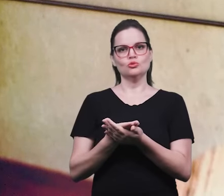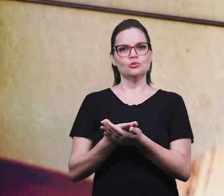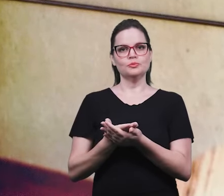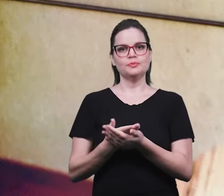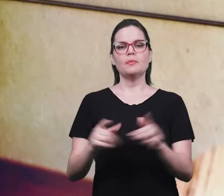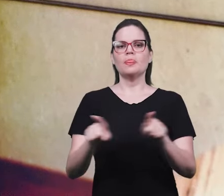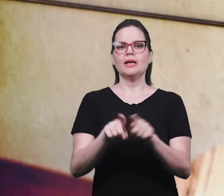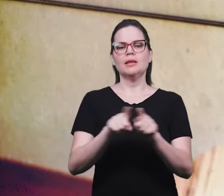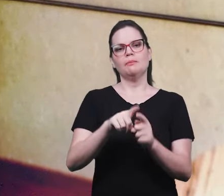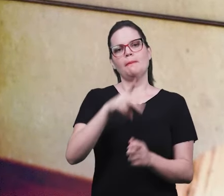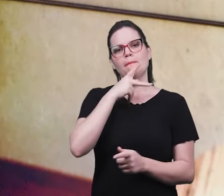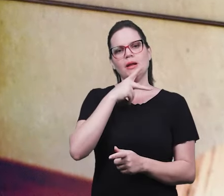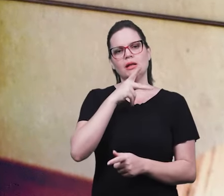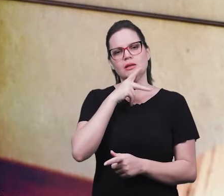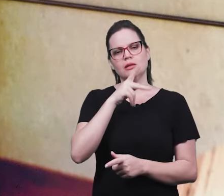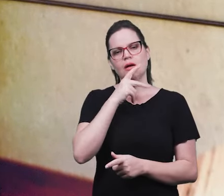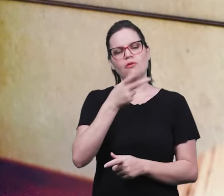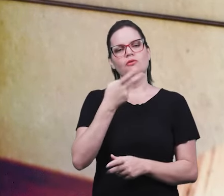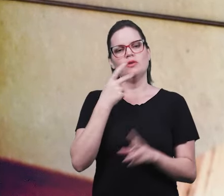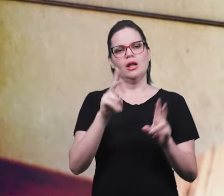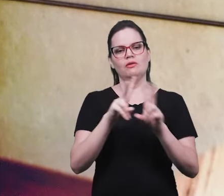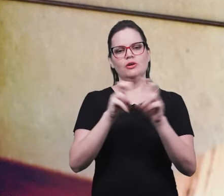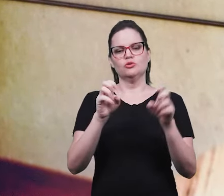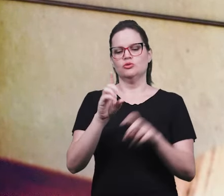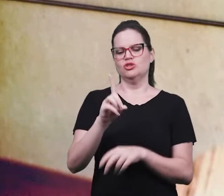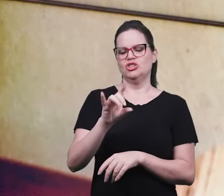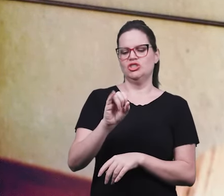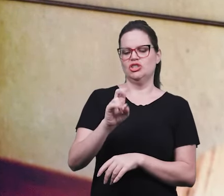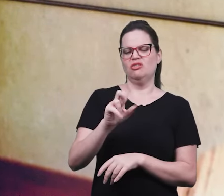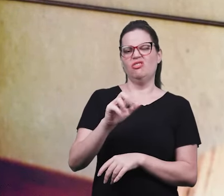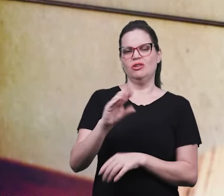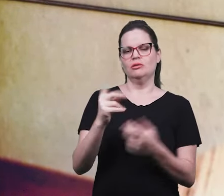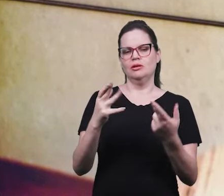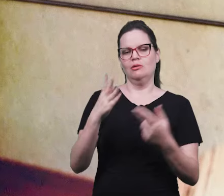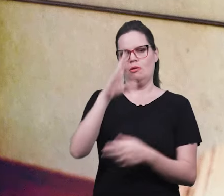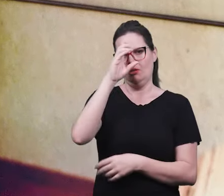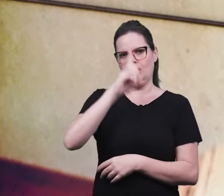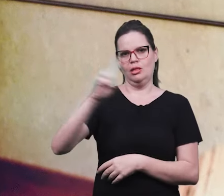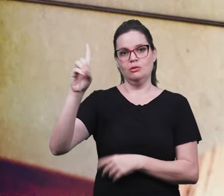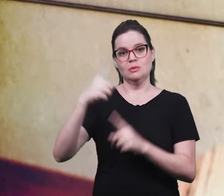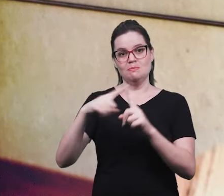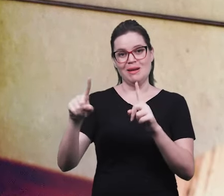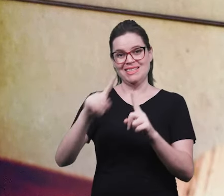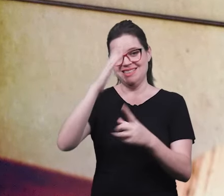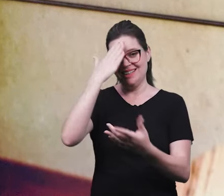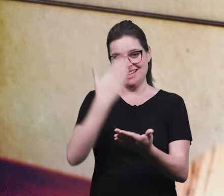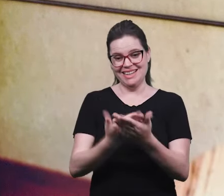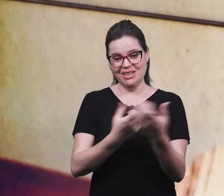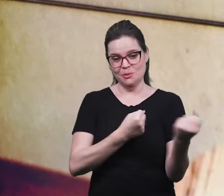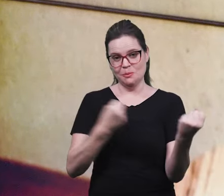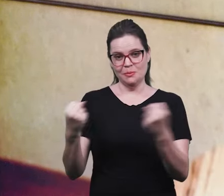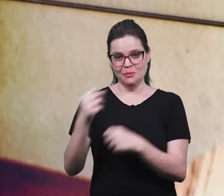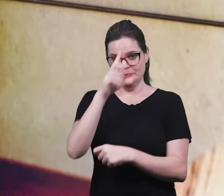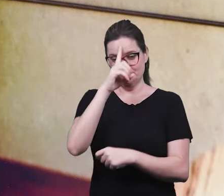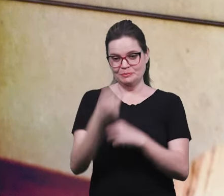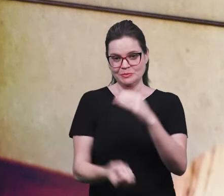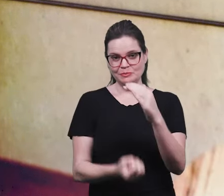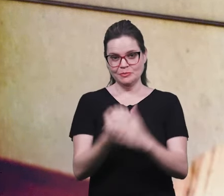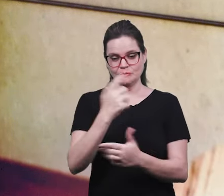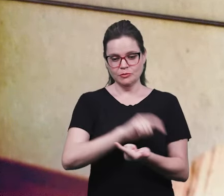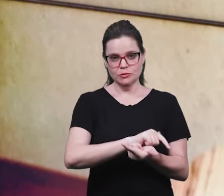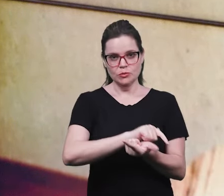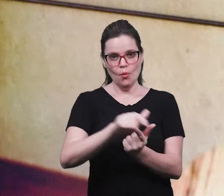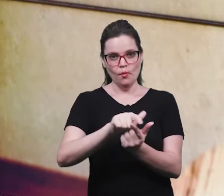Platão falava no divino, tudo aí, mas esse poder de um Deus criador, desse Deus que fez todas as